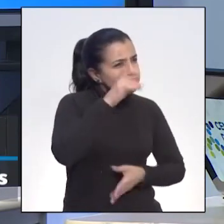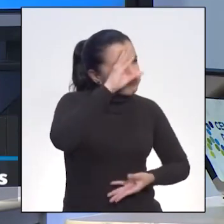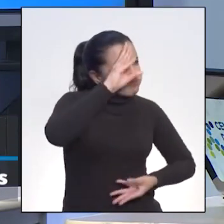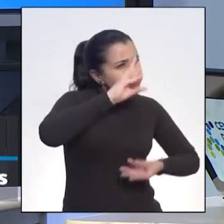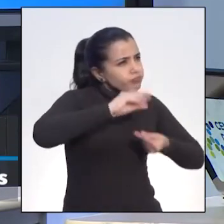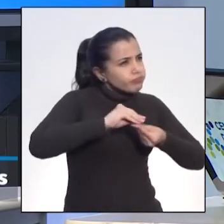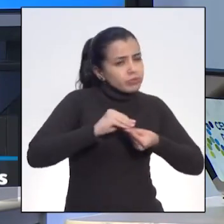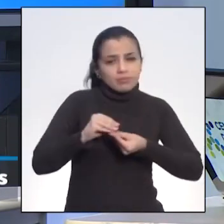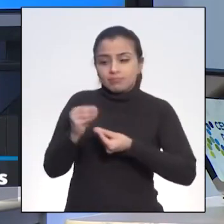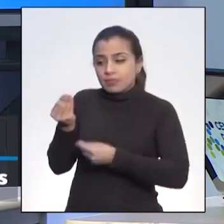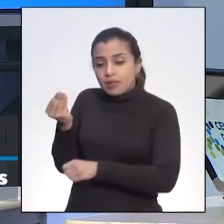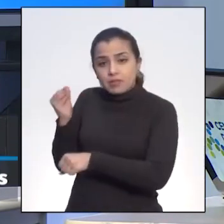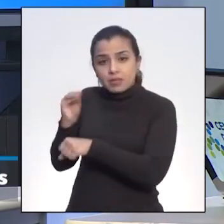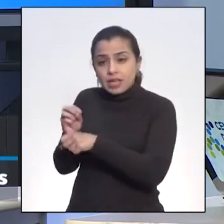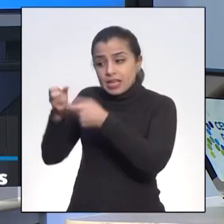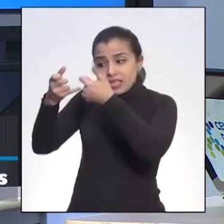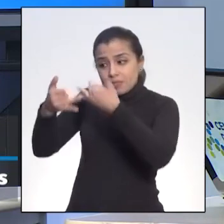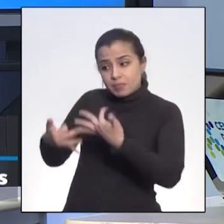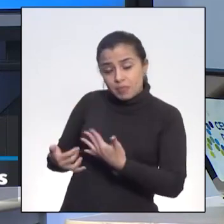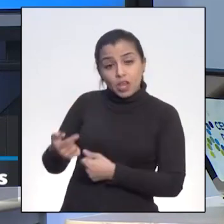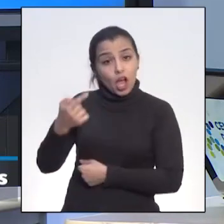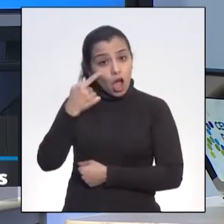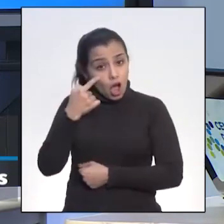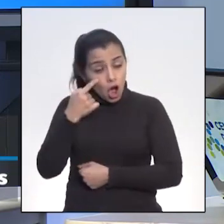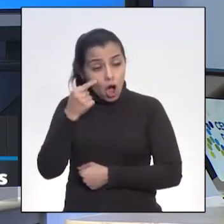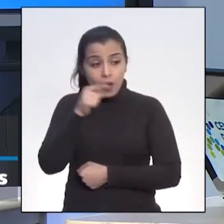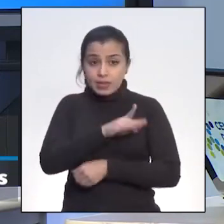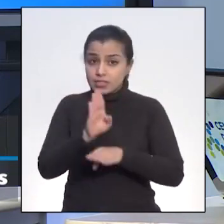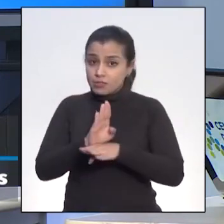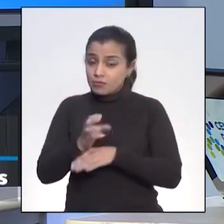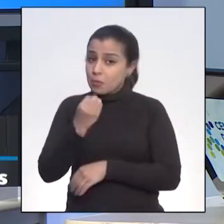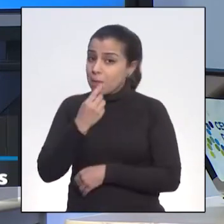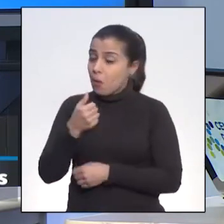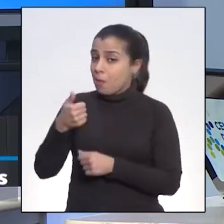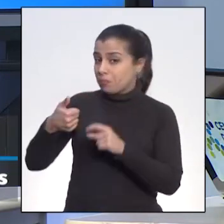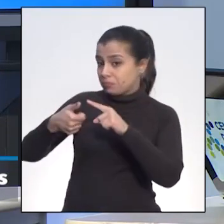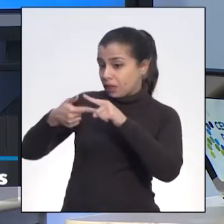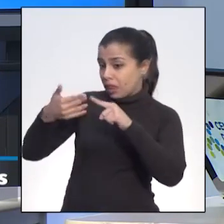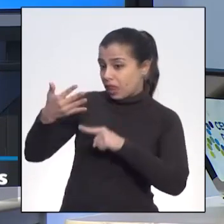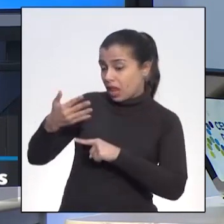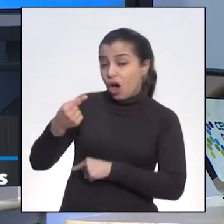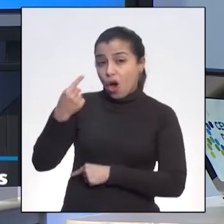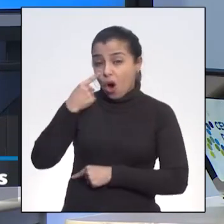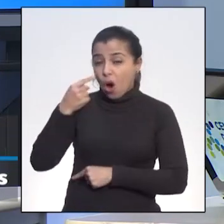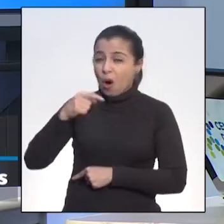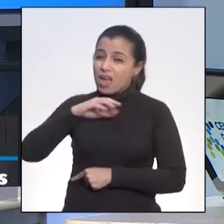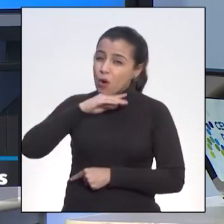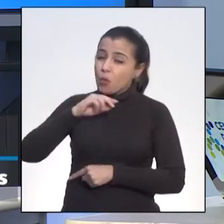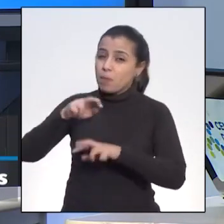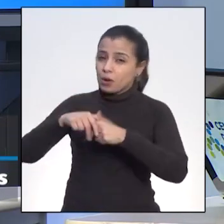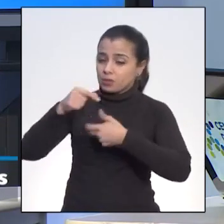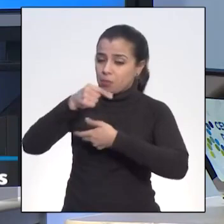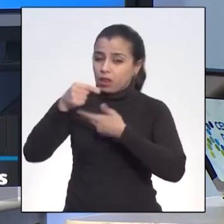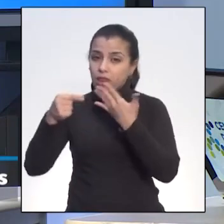história e explicam, olha, tem isso de bom, tem isso de ruim, assistam. Olha, não assistam, não percam seu